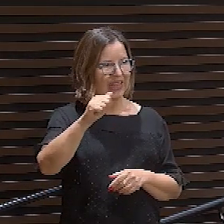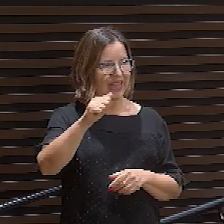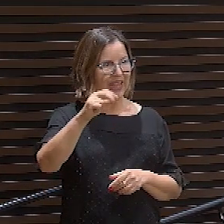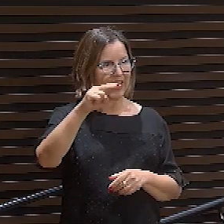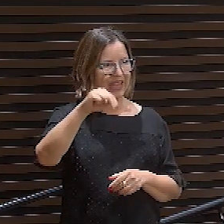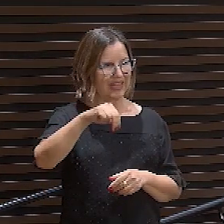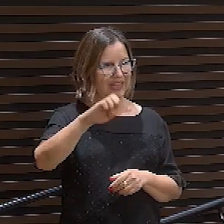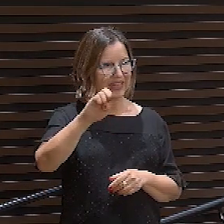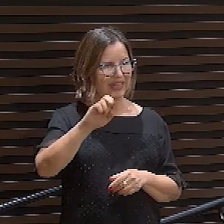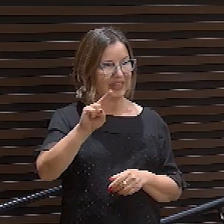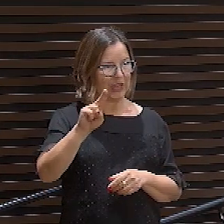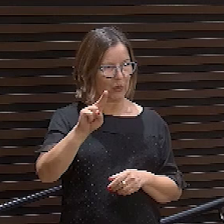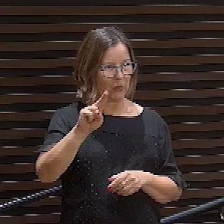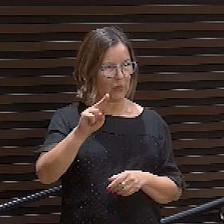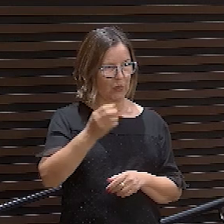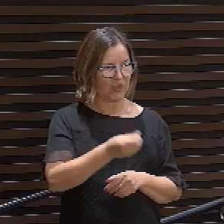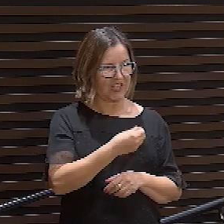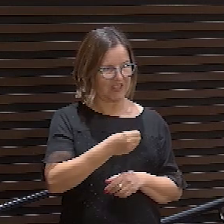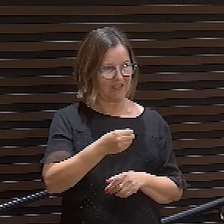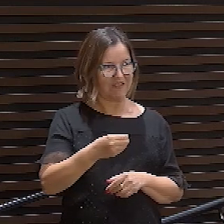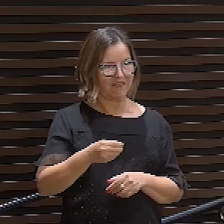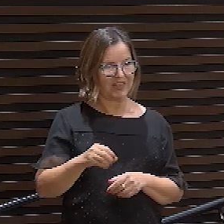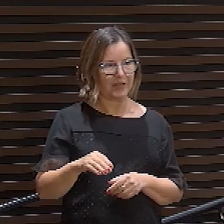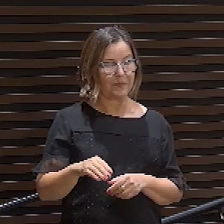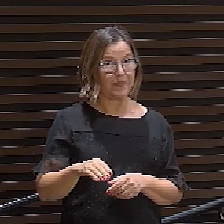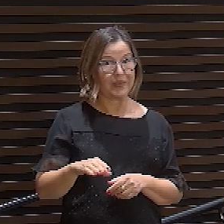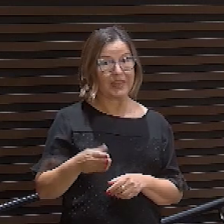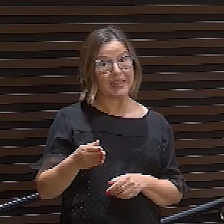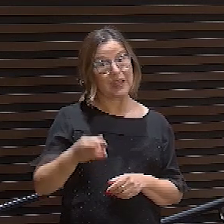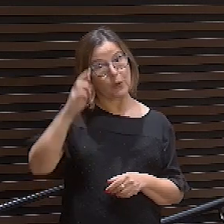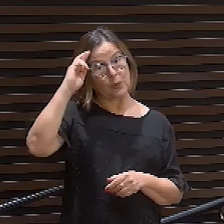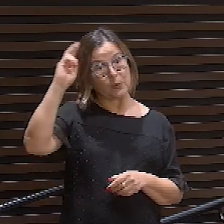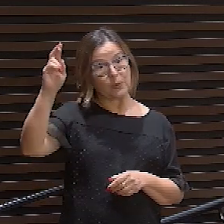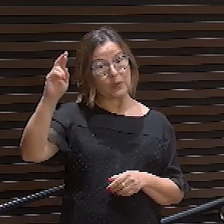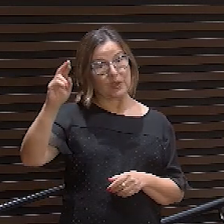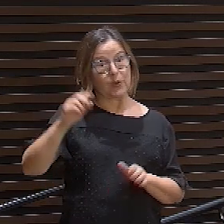o Senhor a Abrão e lhe disse: